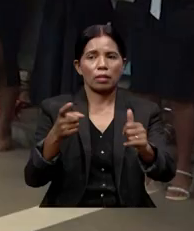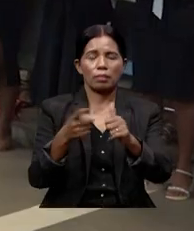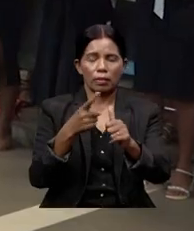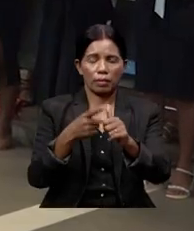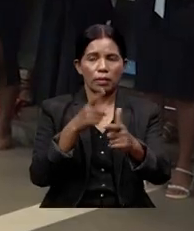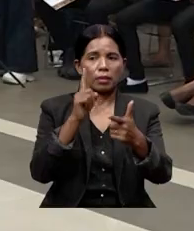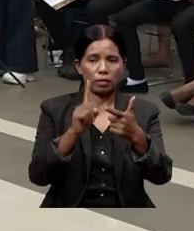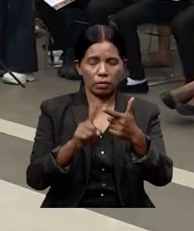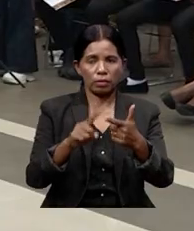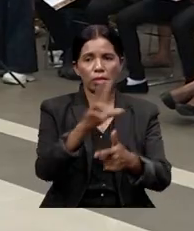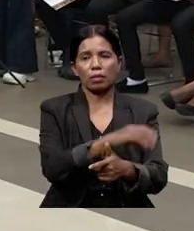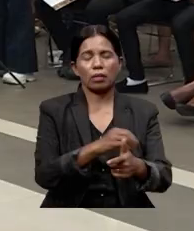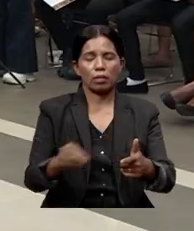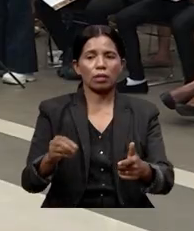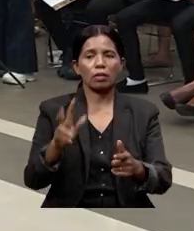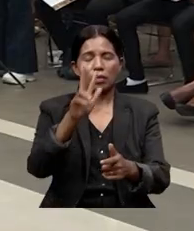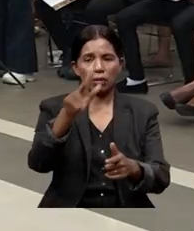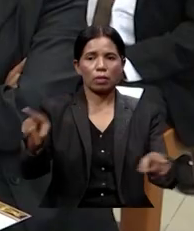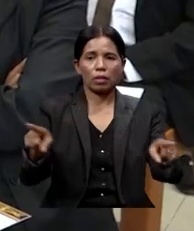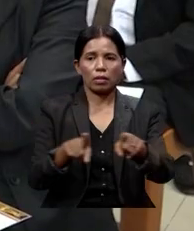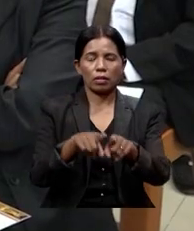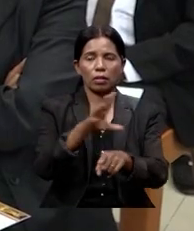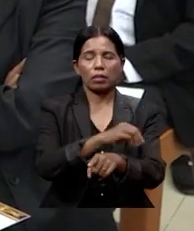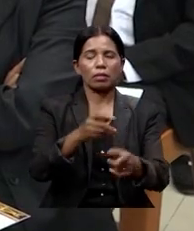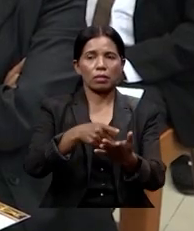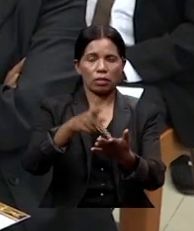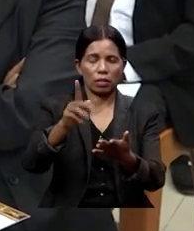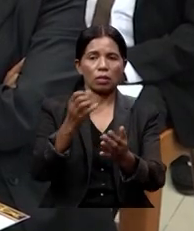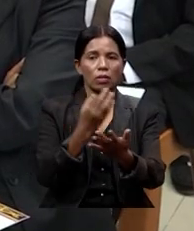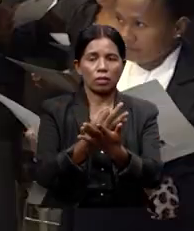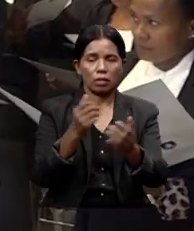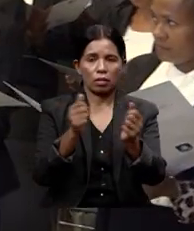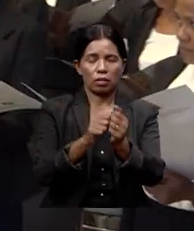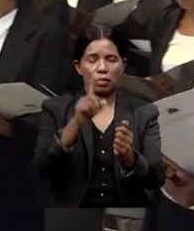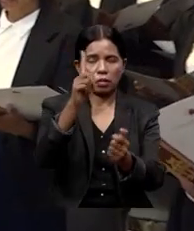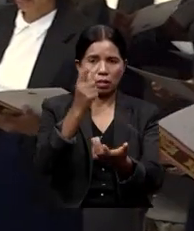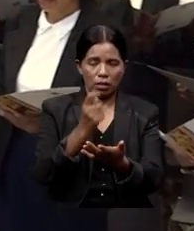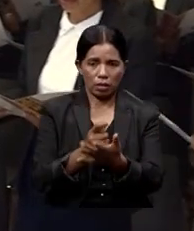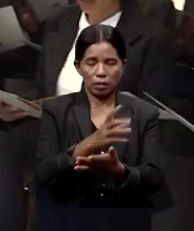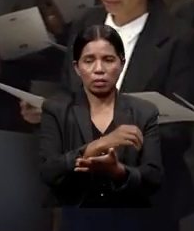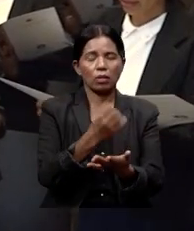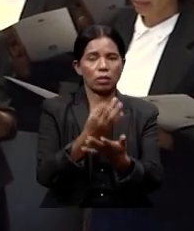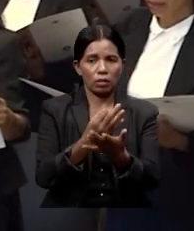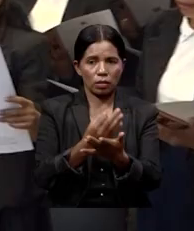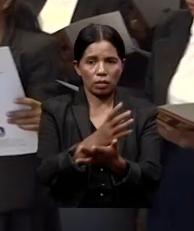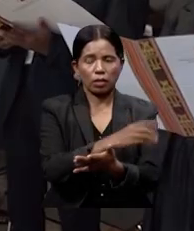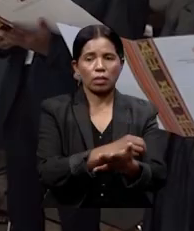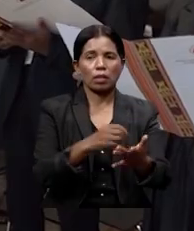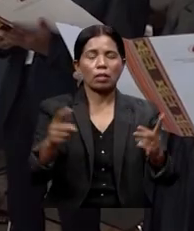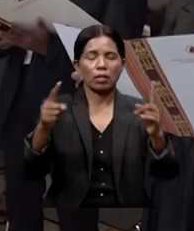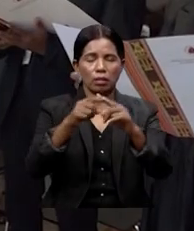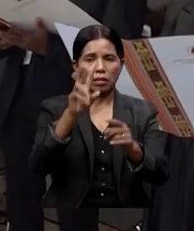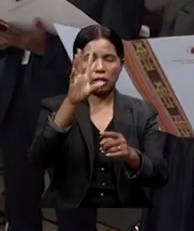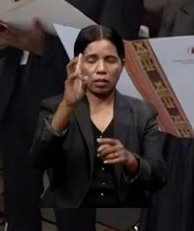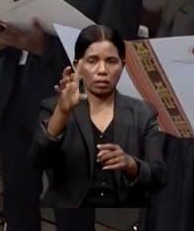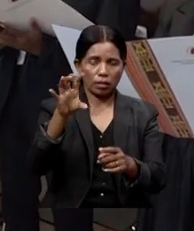no fase da rua nian, o categoria tolu hanesan, salário vencimento, o total rihun ida recém, o samba subsídio inicial, rihun